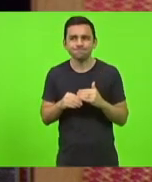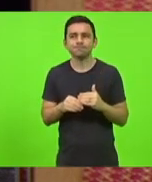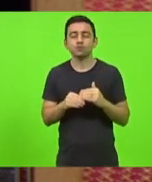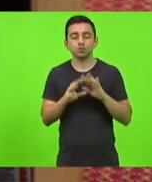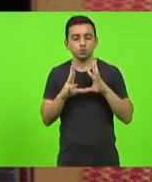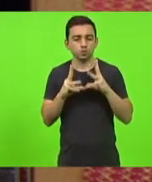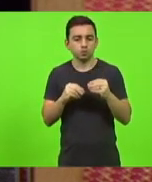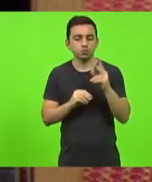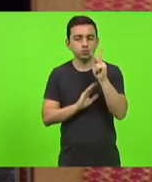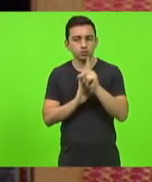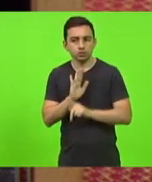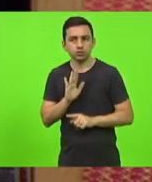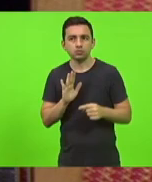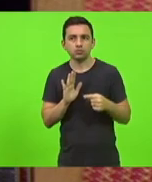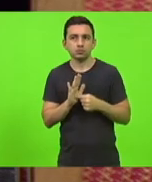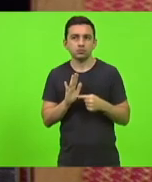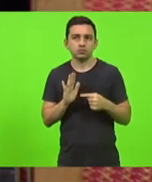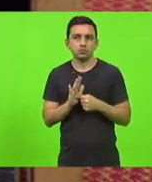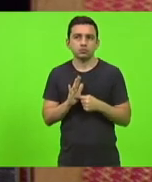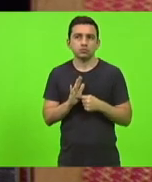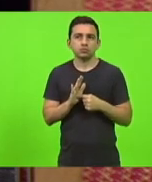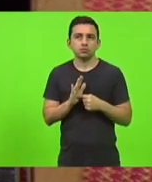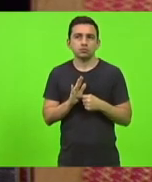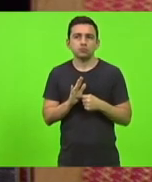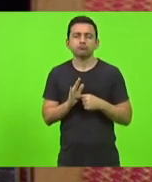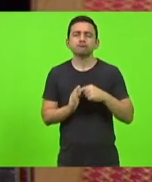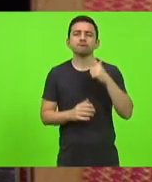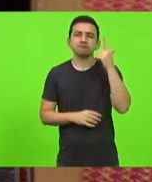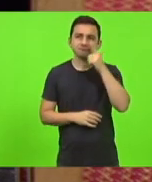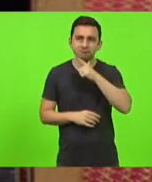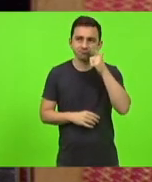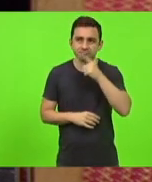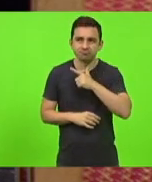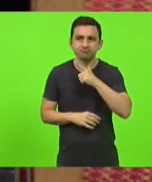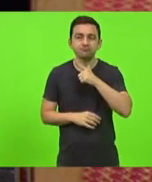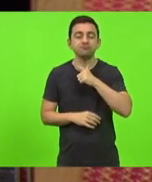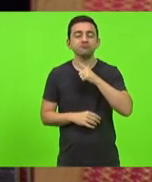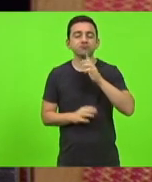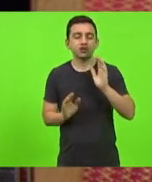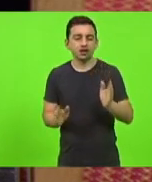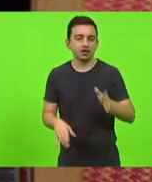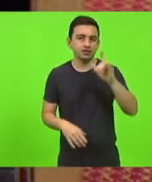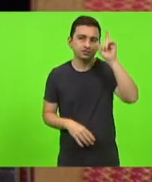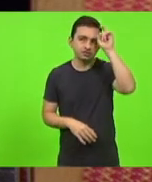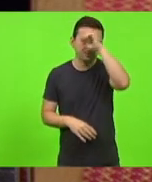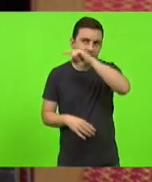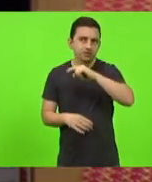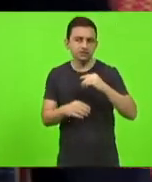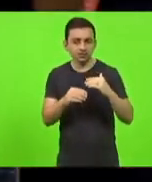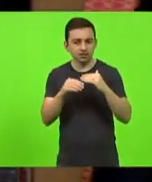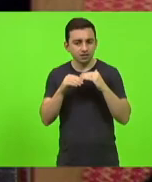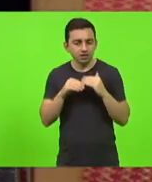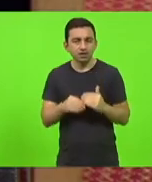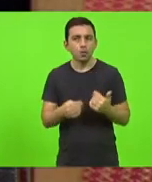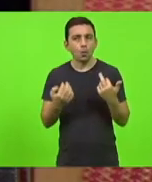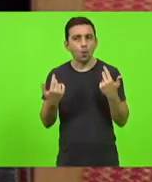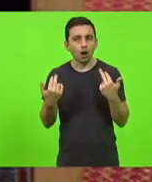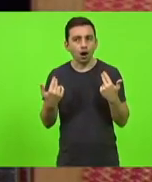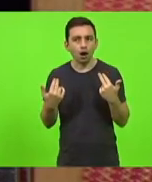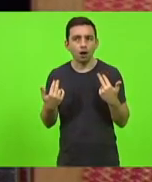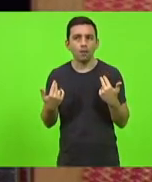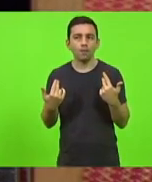projetos, que conseguiu, o que é difícil, um consenso entre as partes